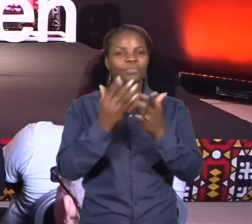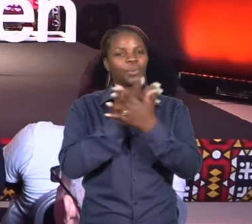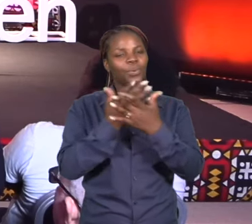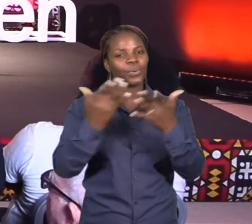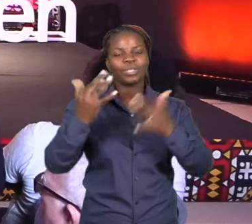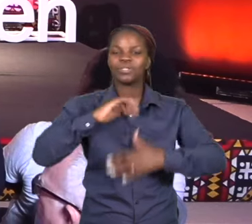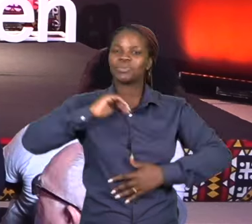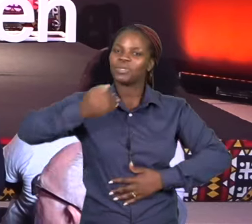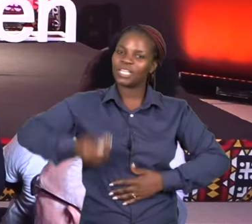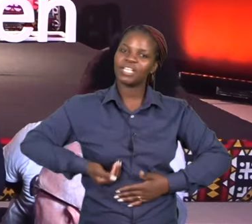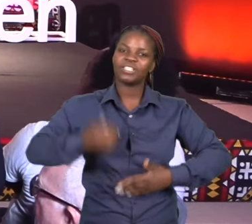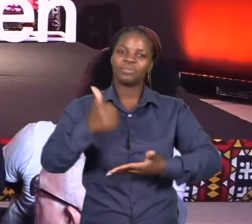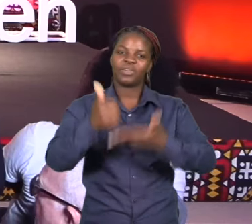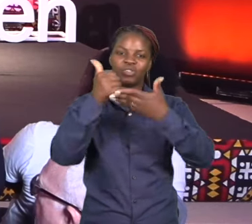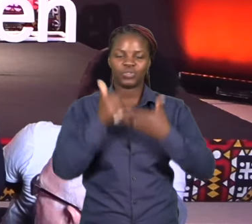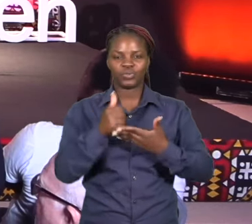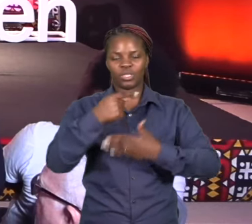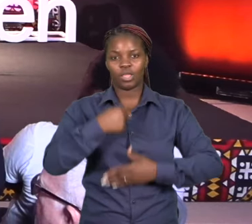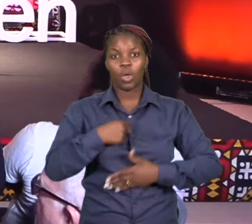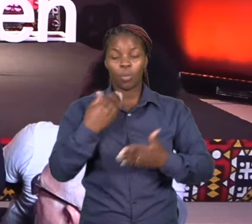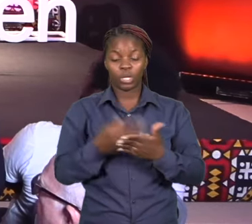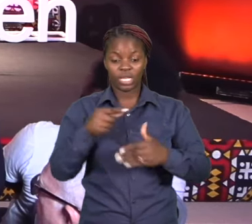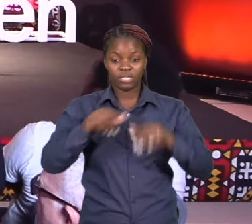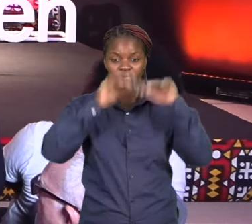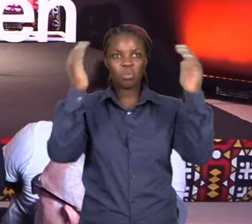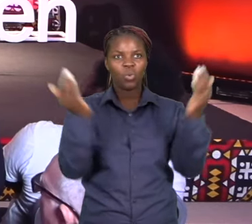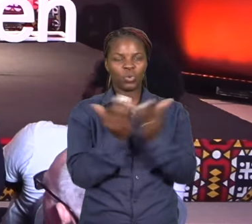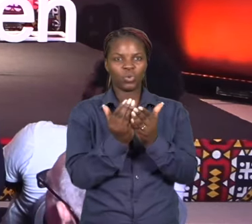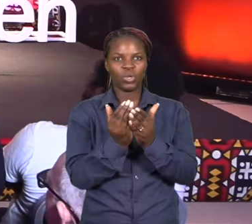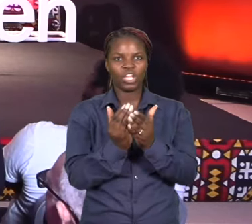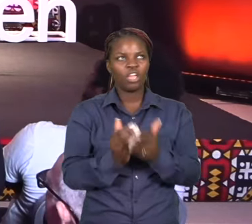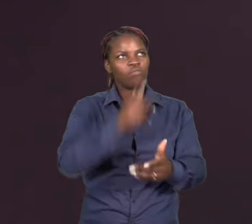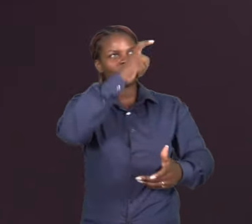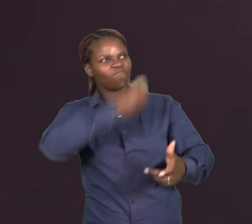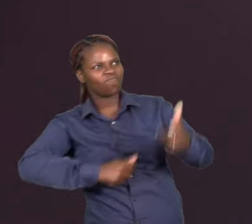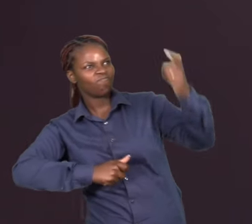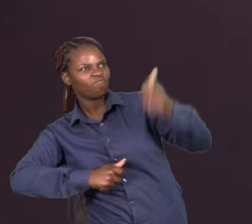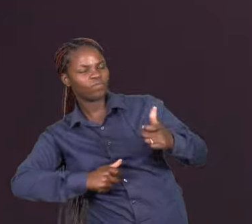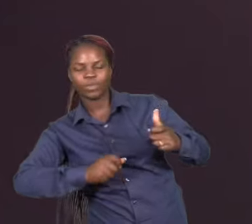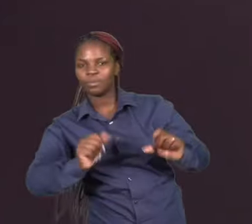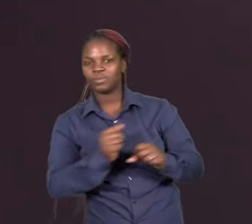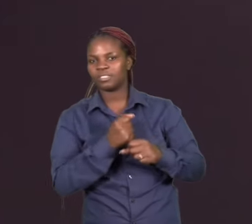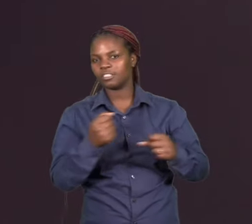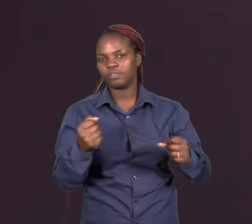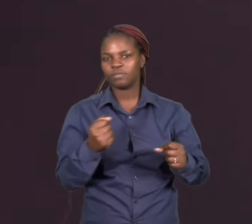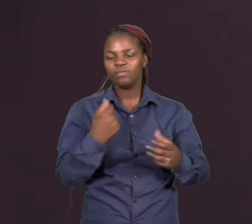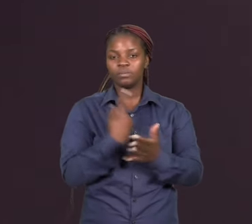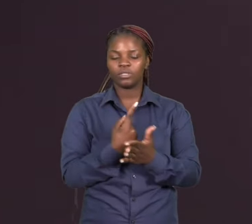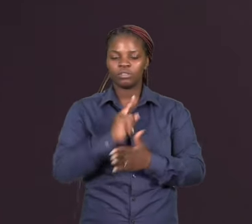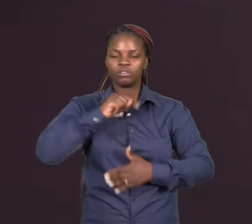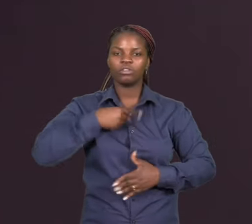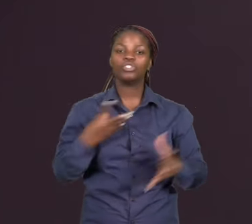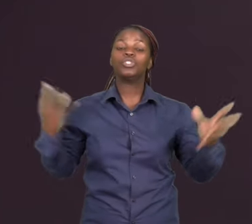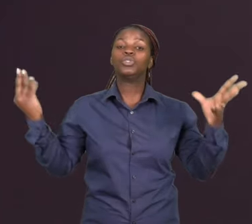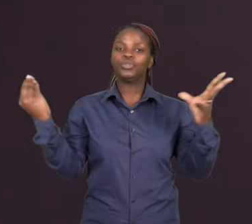mundo que é projetado para puxar as mulheres para trás é necessário que nós nos juntemos